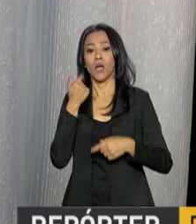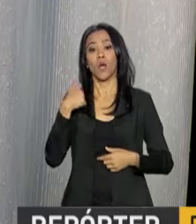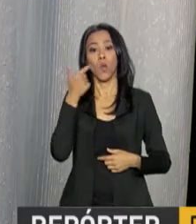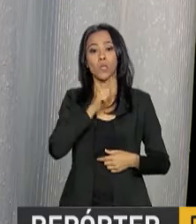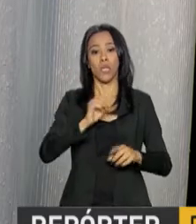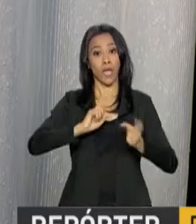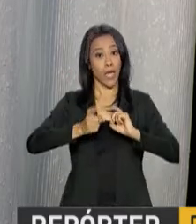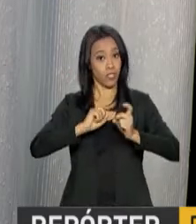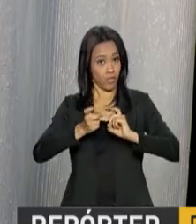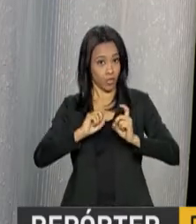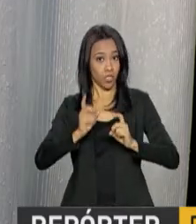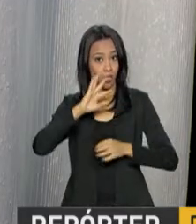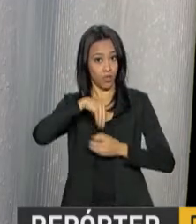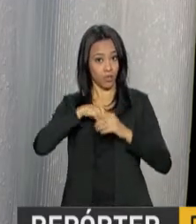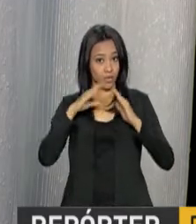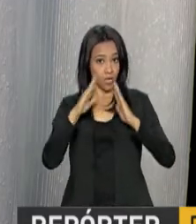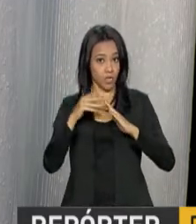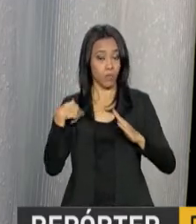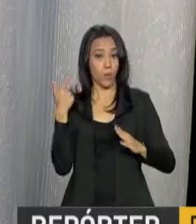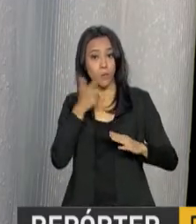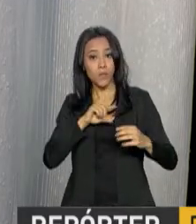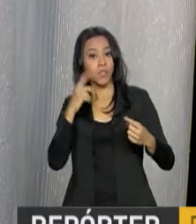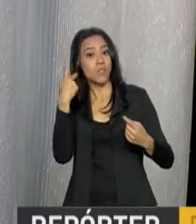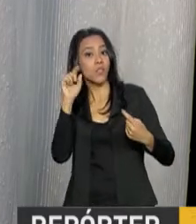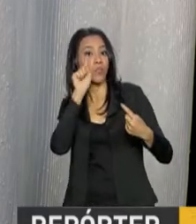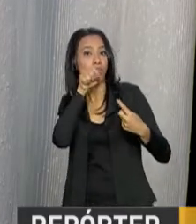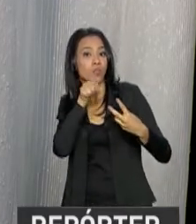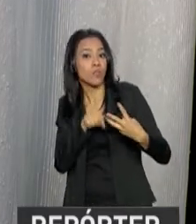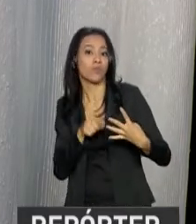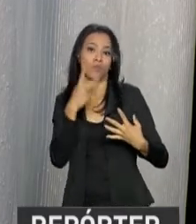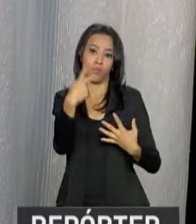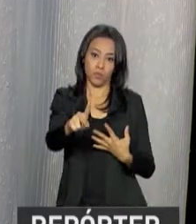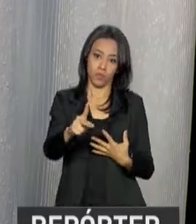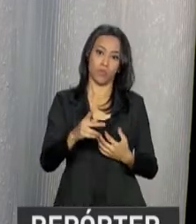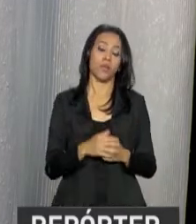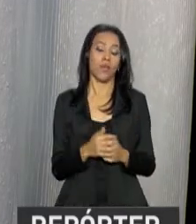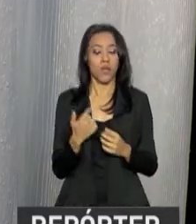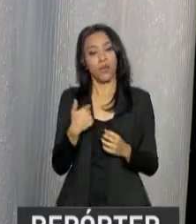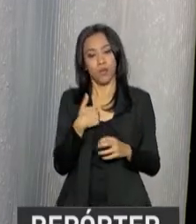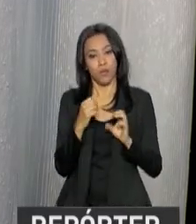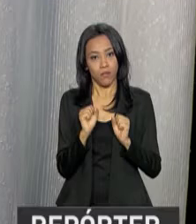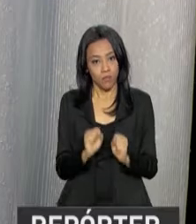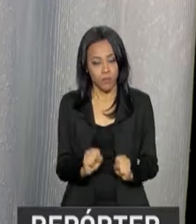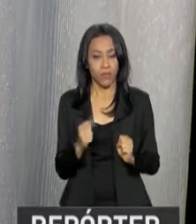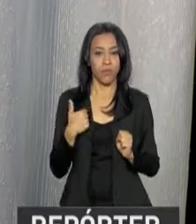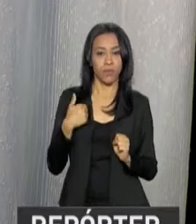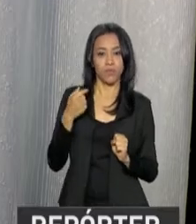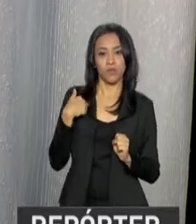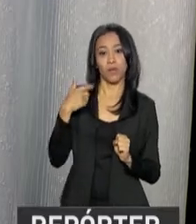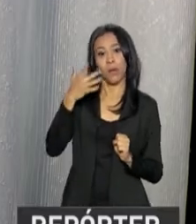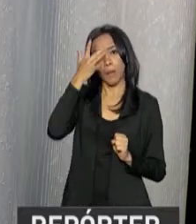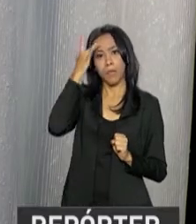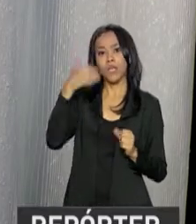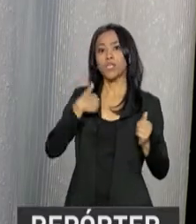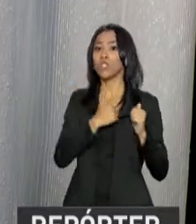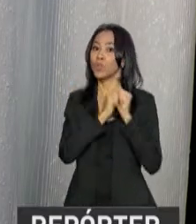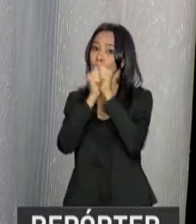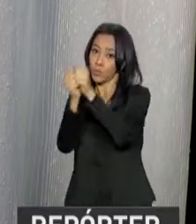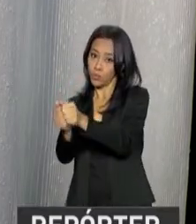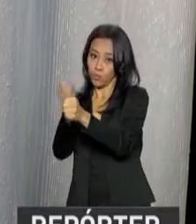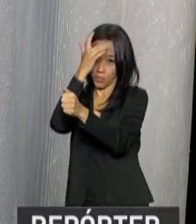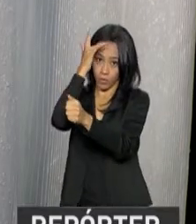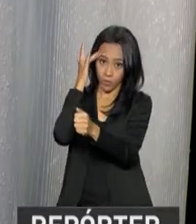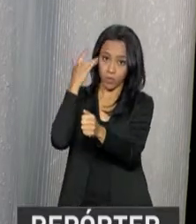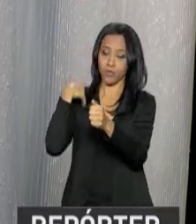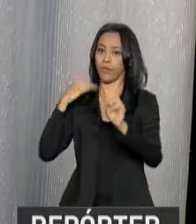todas as minhas metas. Eventualmente eu posso acompanhar cliente a eventos ou